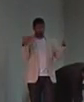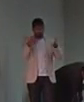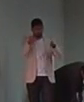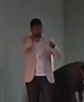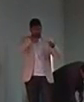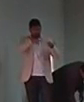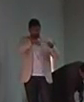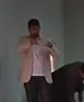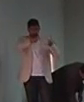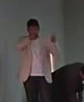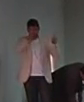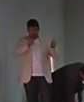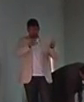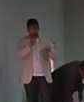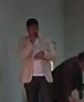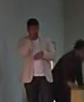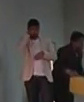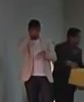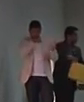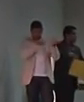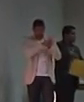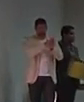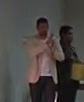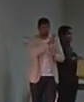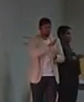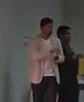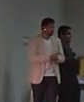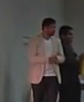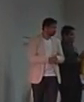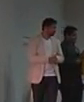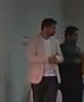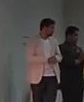O senhor tem 1 minuto para fazer a pergunta.